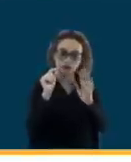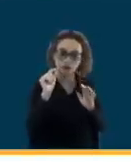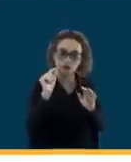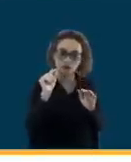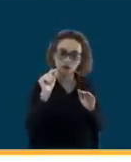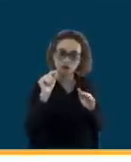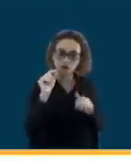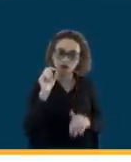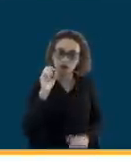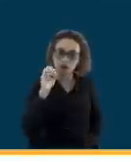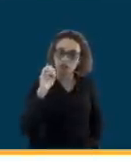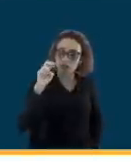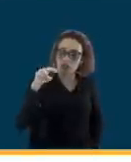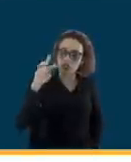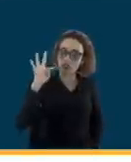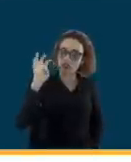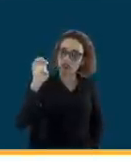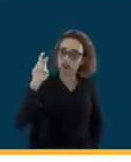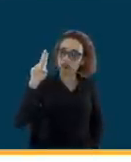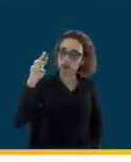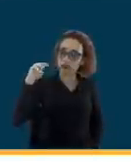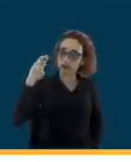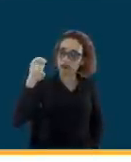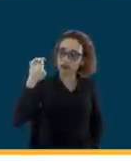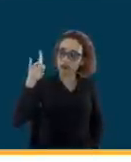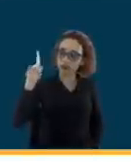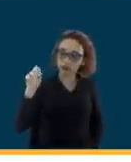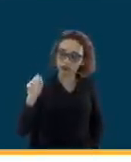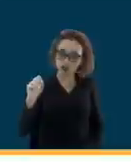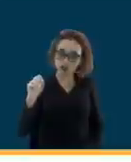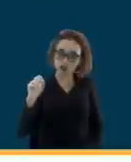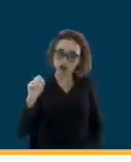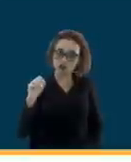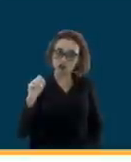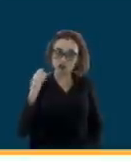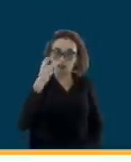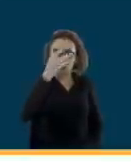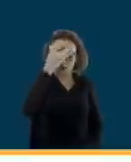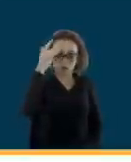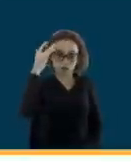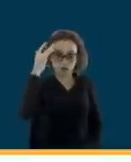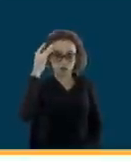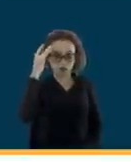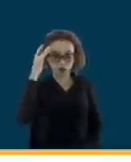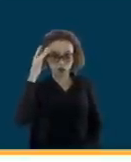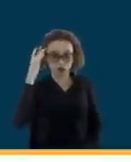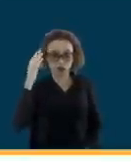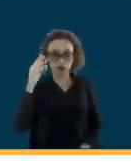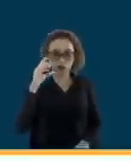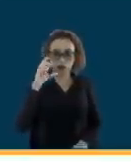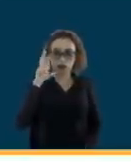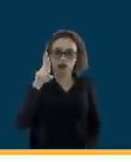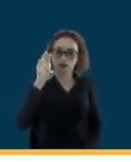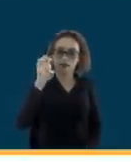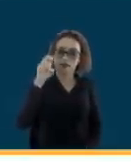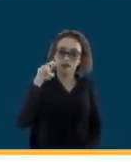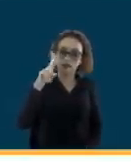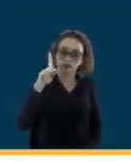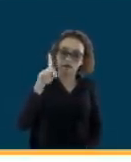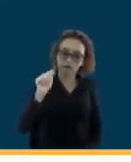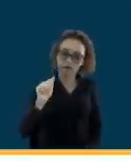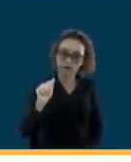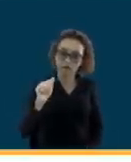né? Das pessoas físicas para além da renda de R$ 28 mil em 2018, que é